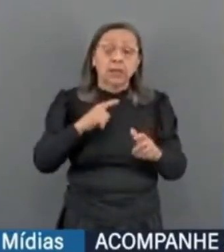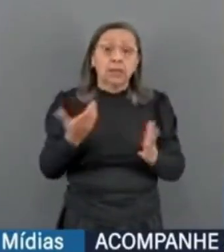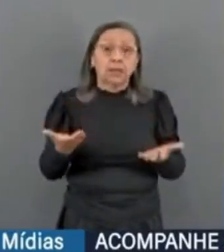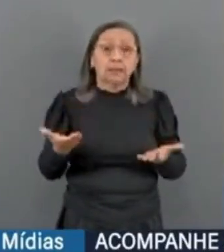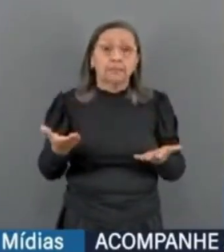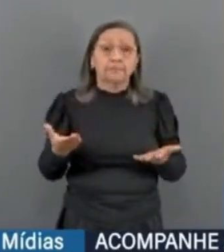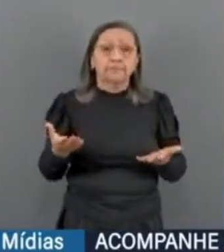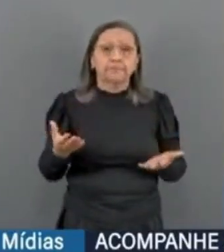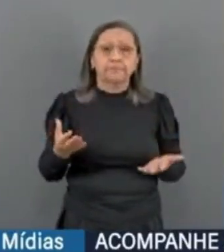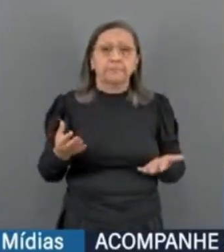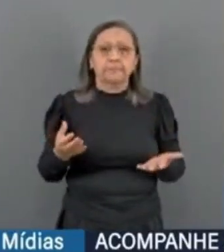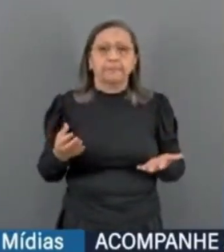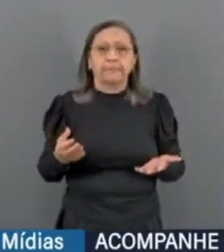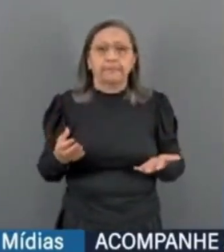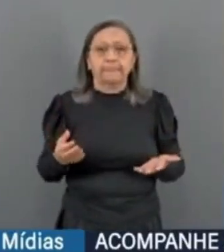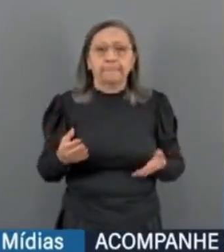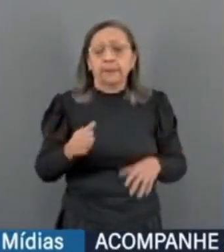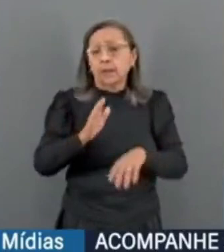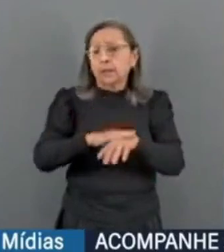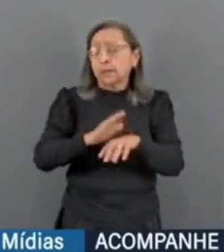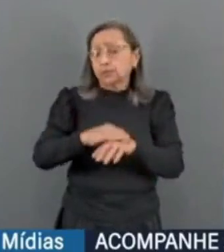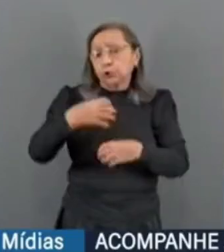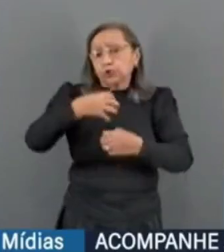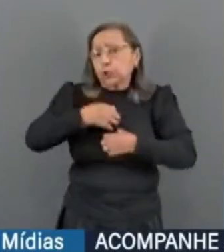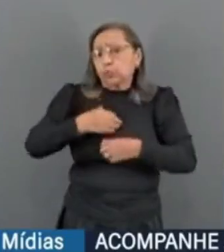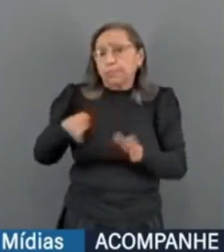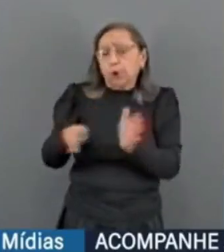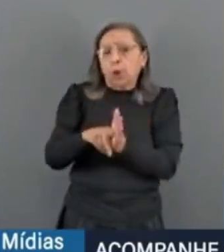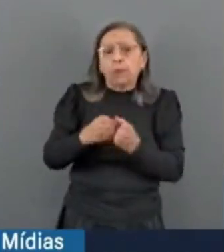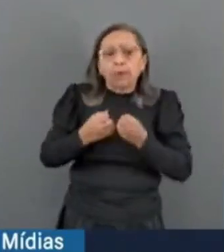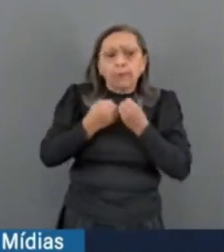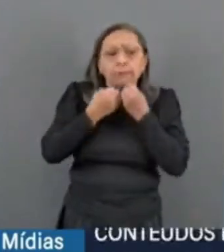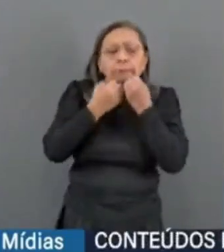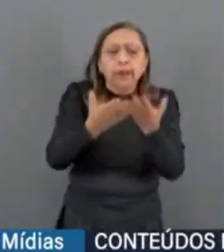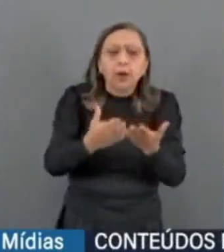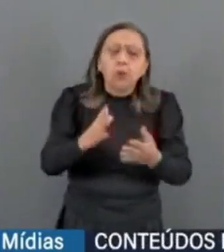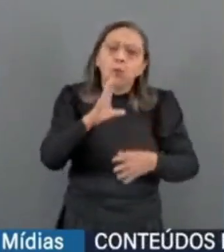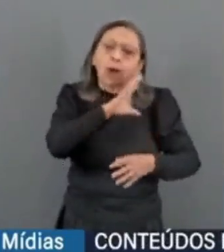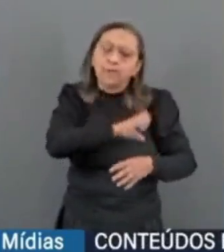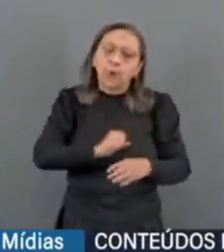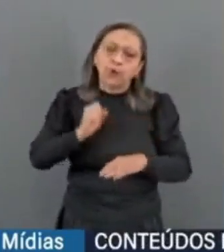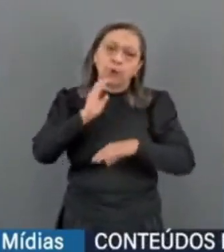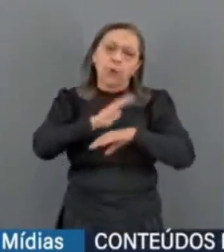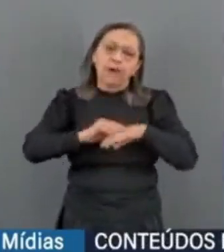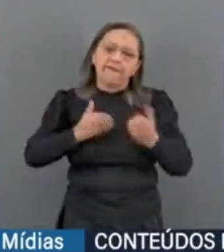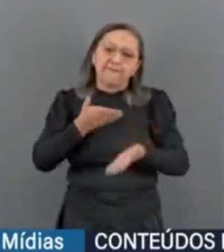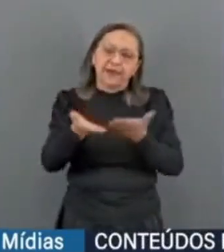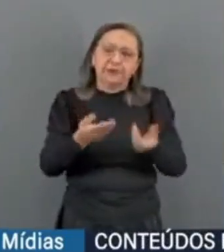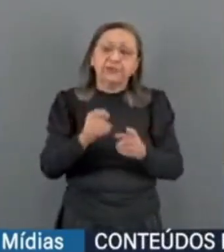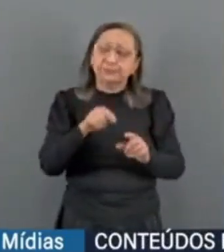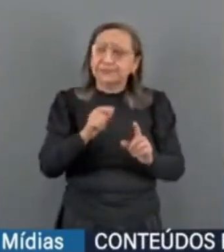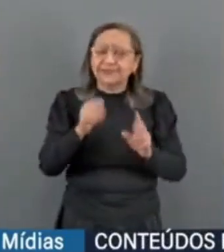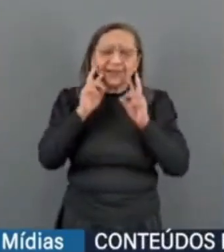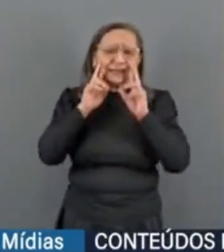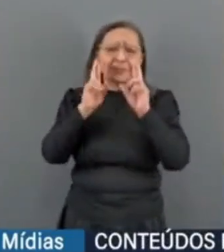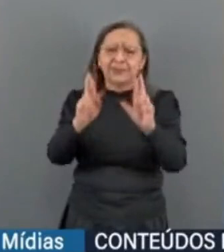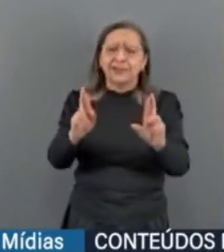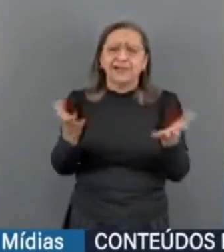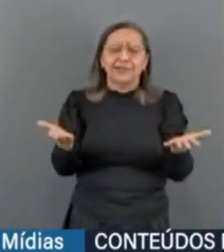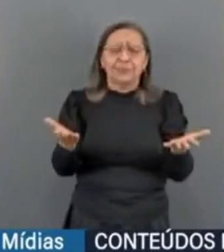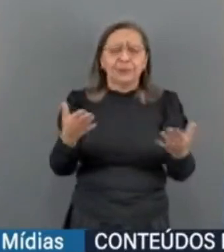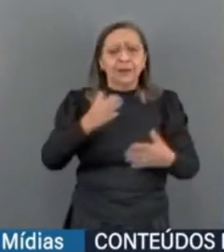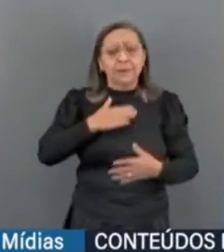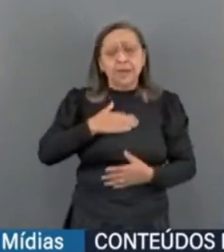poderem da sua forma, expressar o afeto e amor. Isso tem que ser respeitado, na